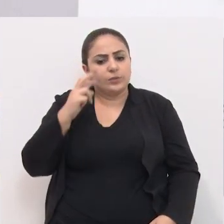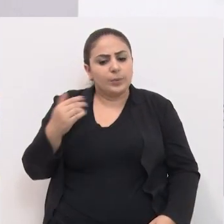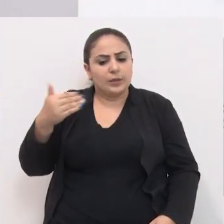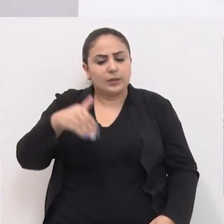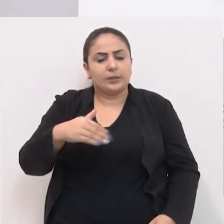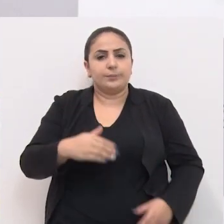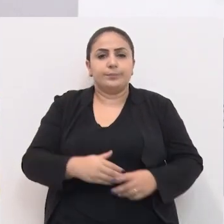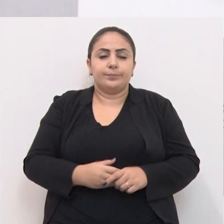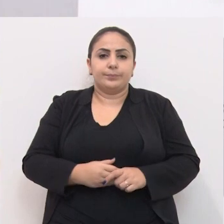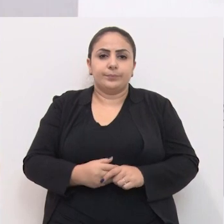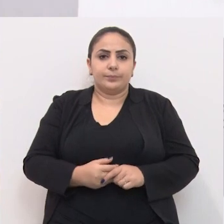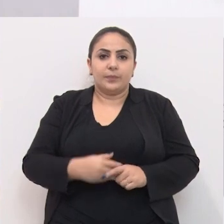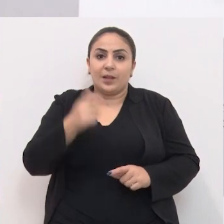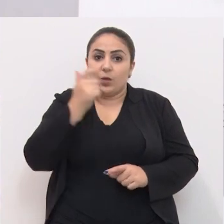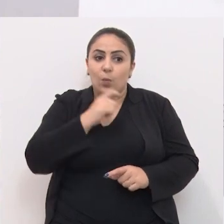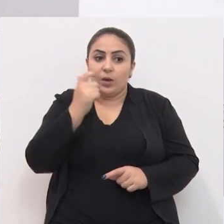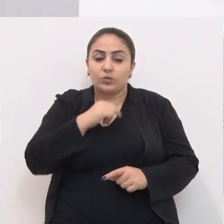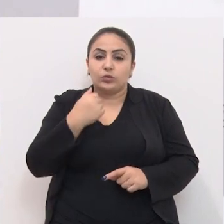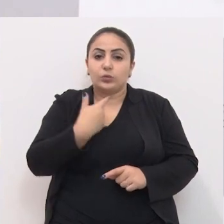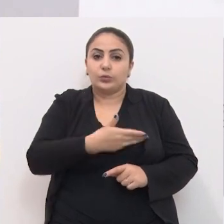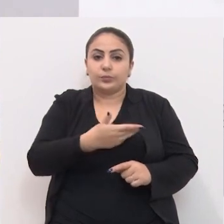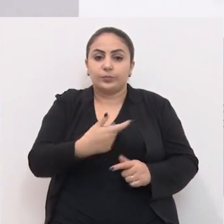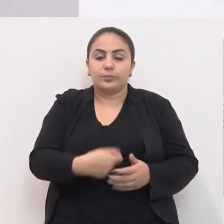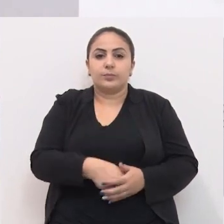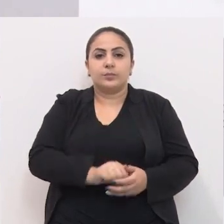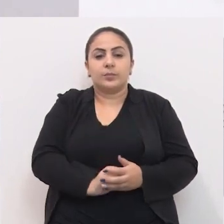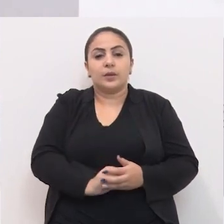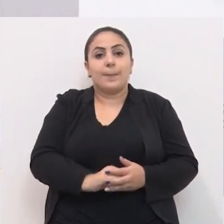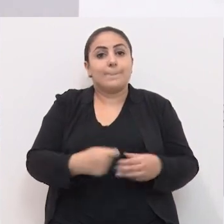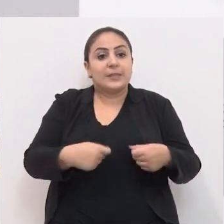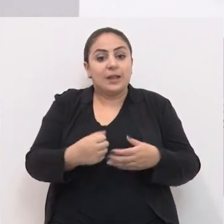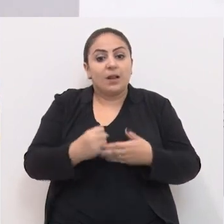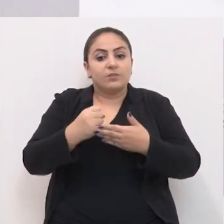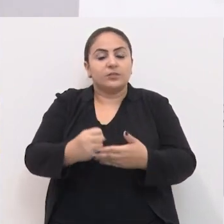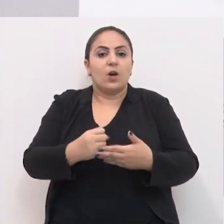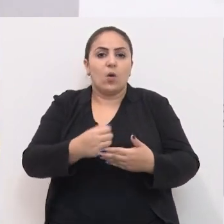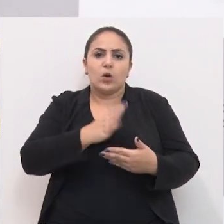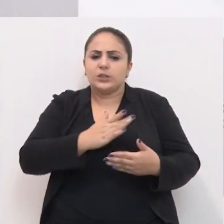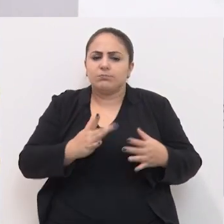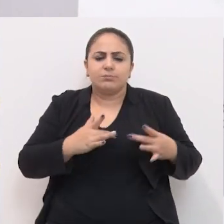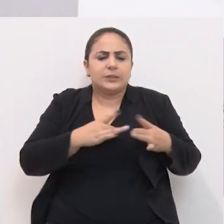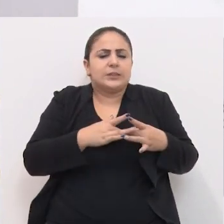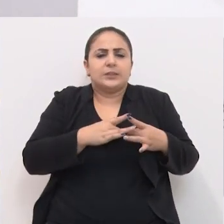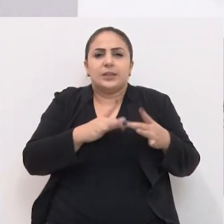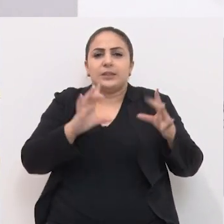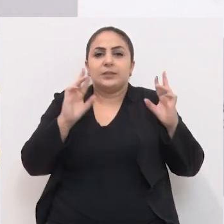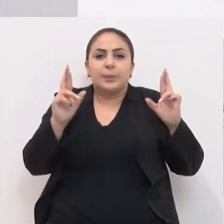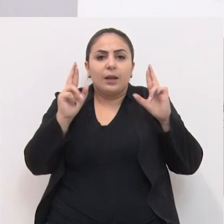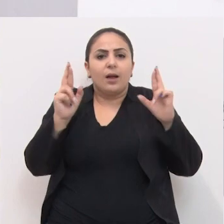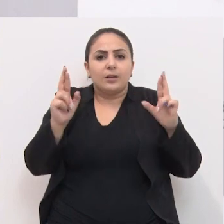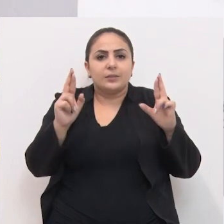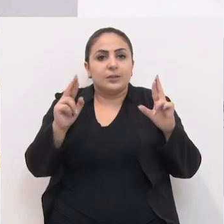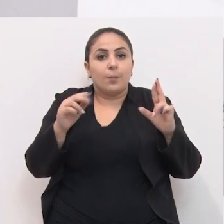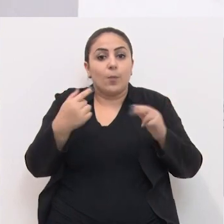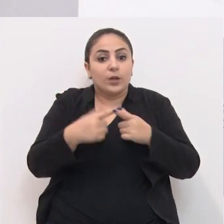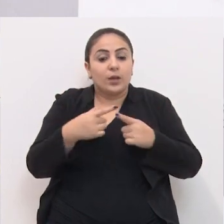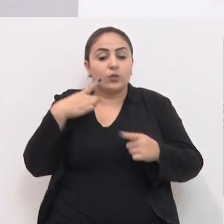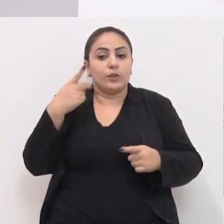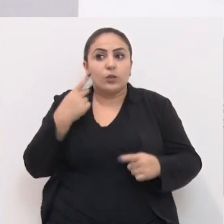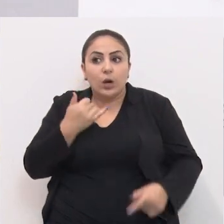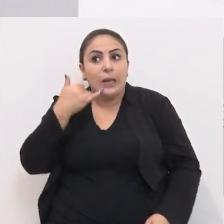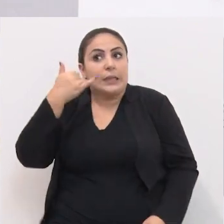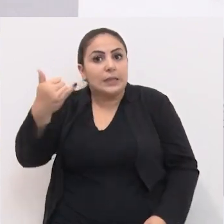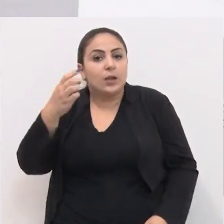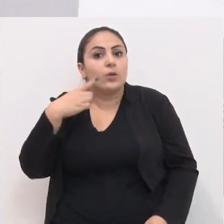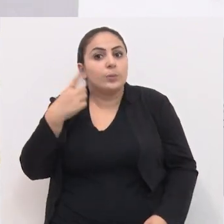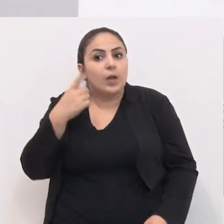projeto maldoso, que retira direito, retira conquista de anos dos servidores. E eu quero aqui também agradecer à Câmara Municipal de Vereadores, através dos vereadores, que